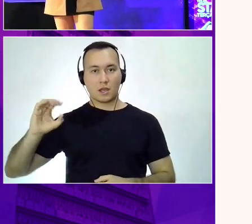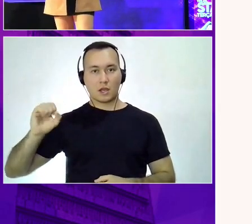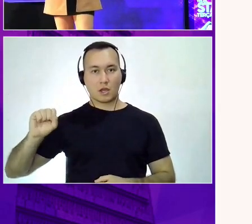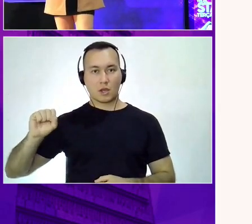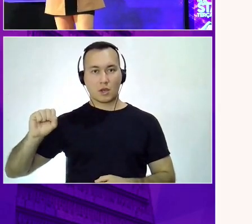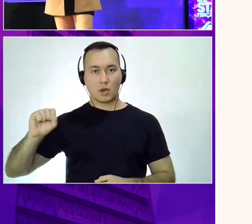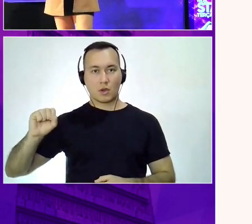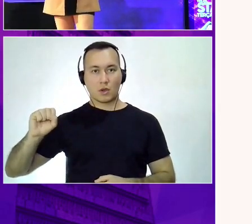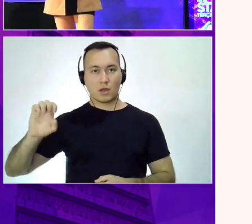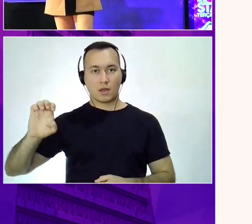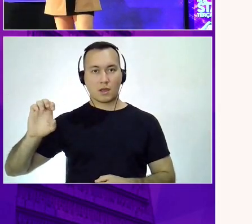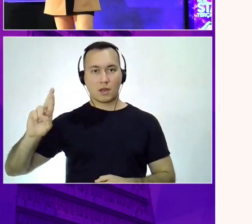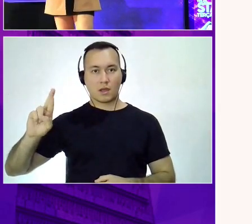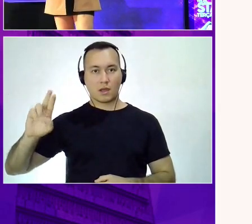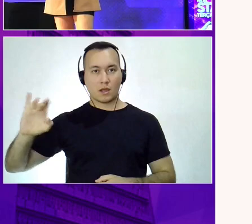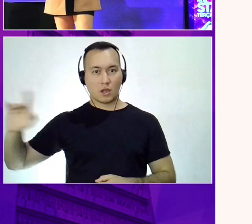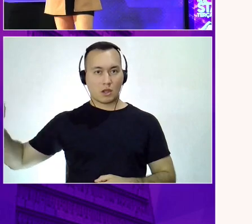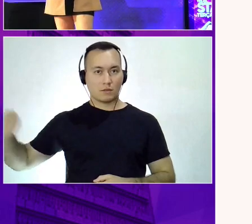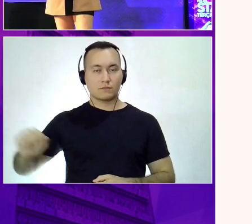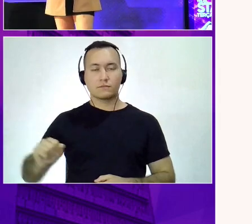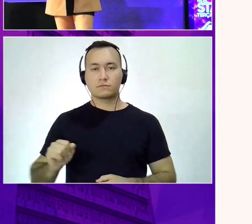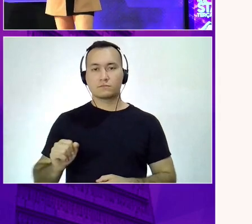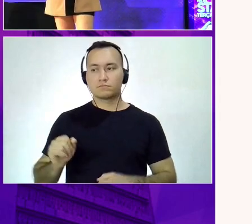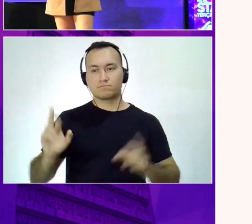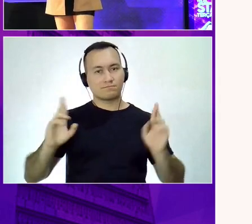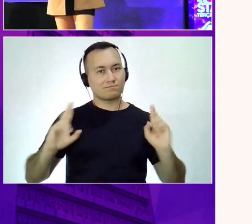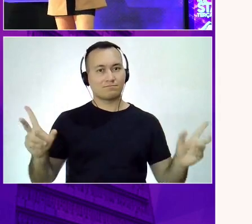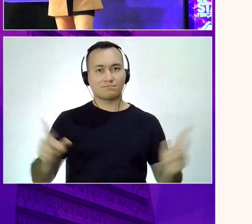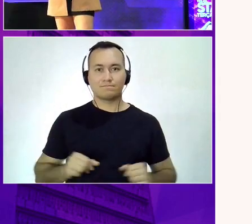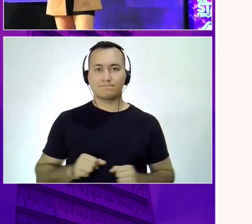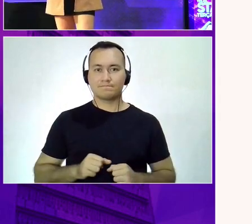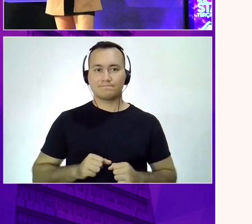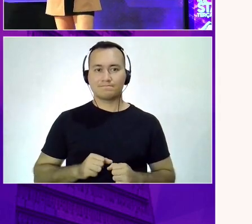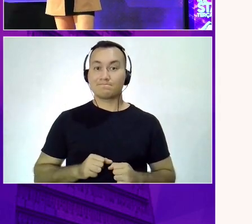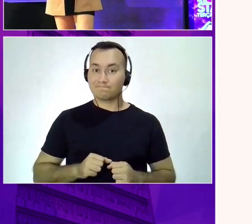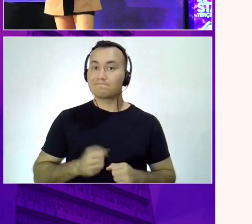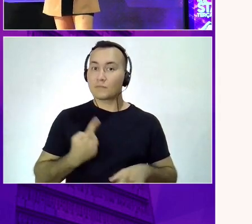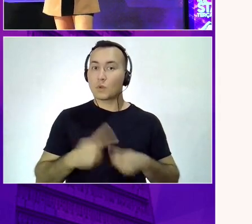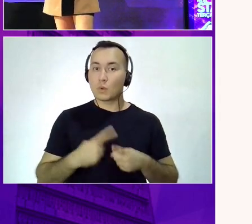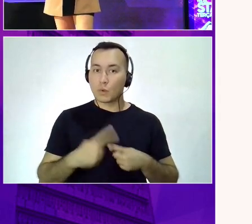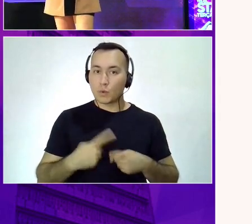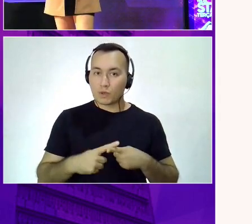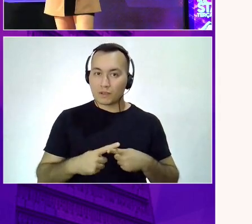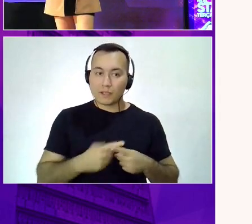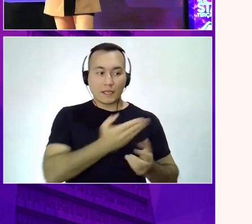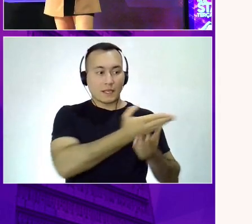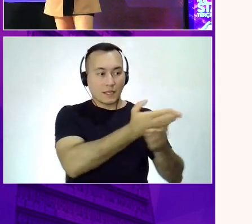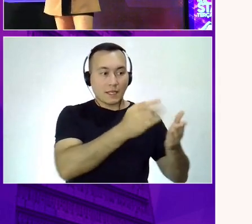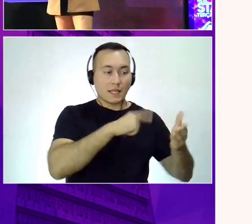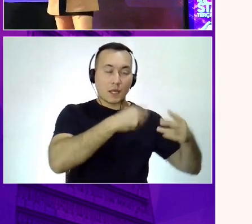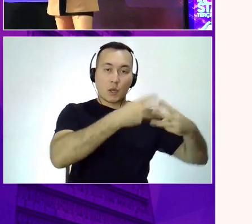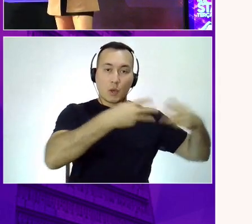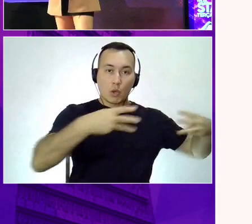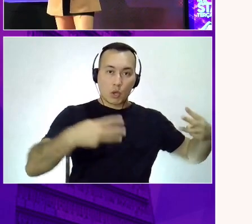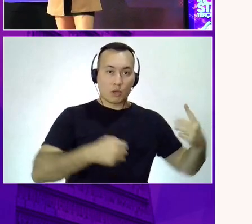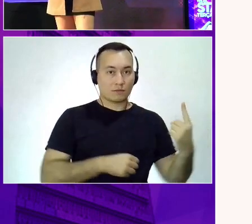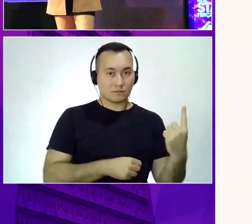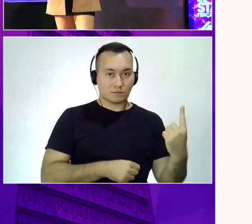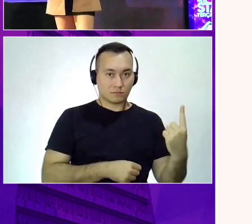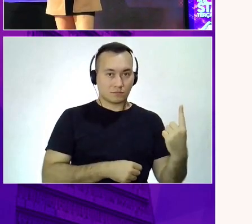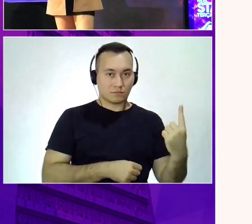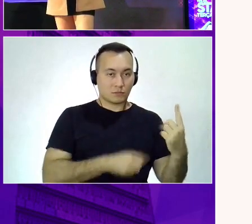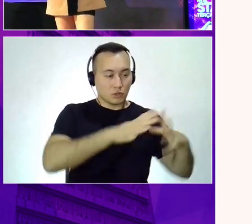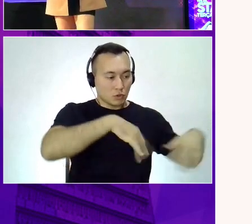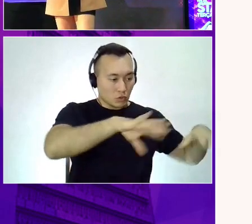gente tem várias aplicações que estão se comunicando dentro da mesma rede e elas podem compartilhar recursos. Microserviços não.